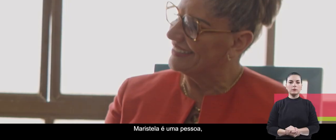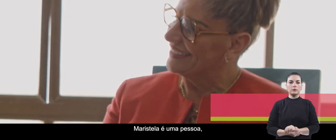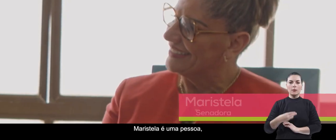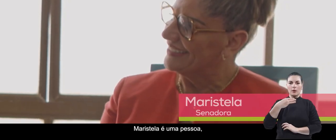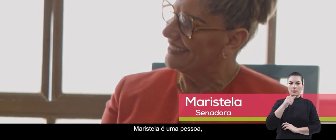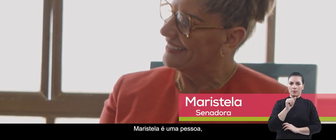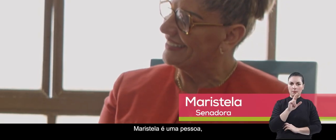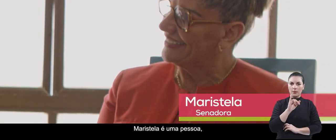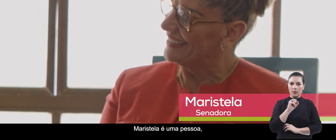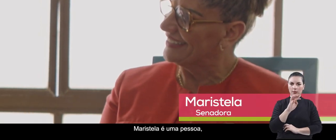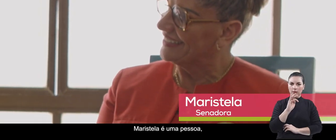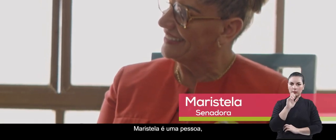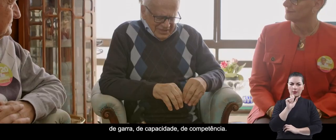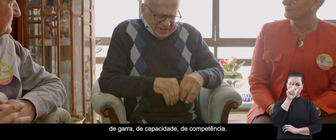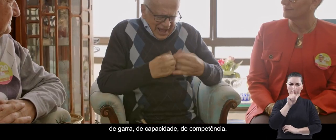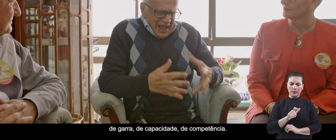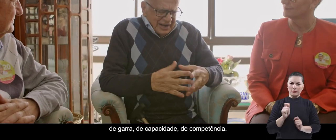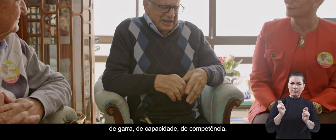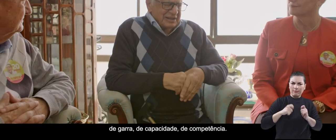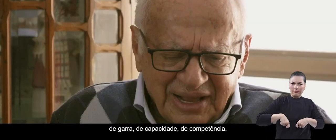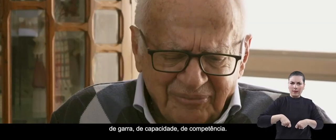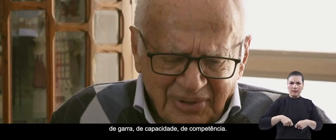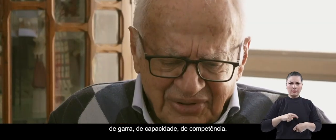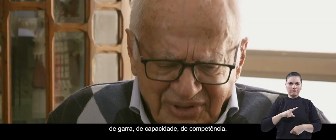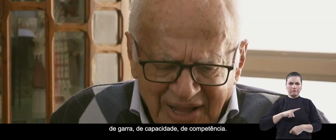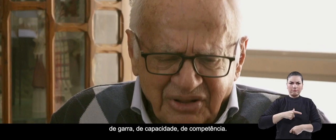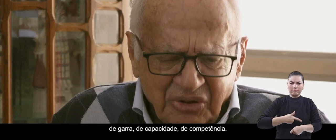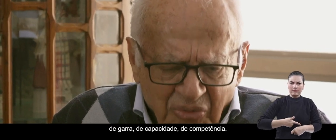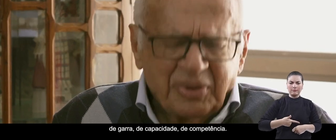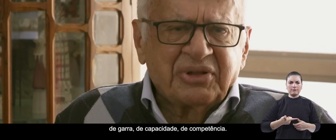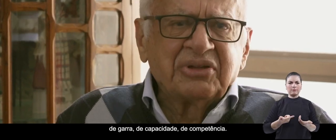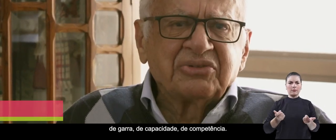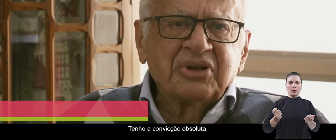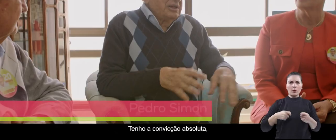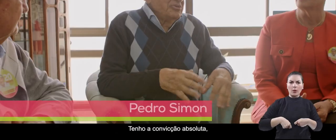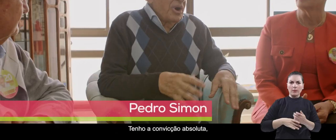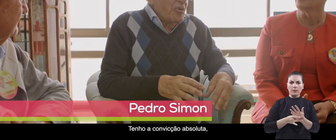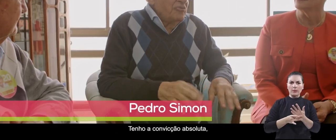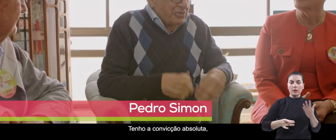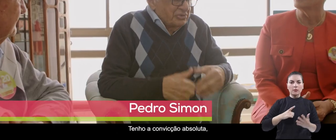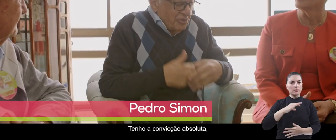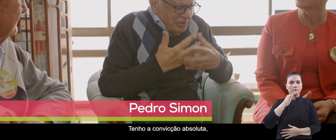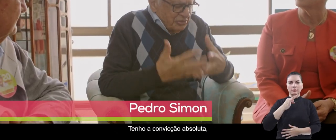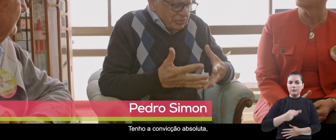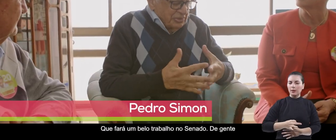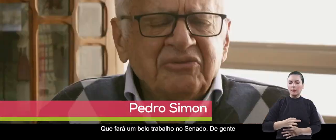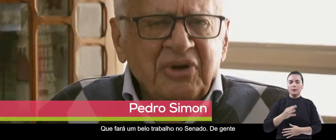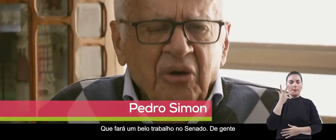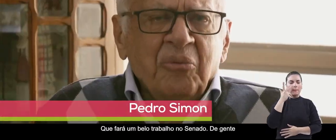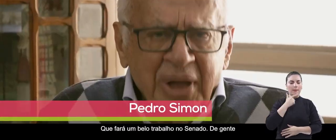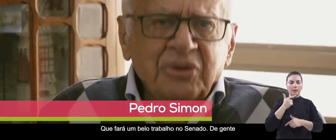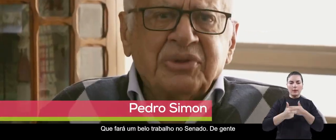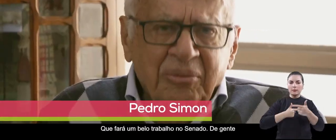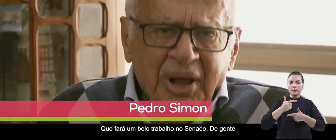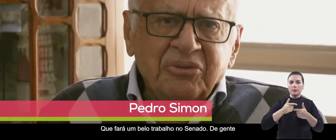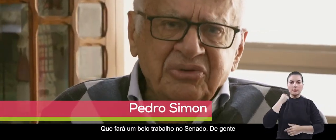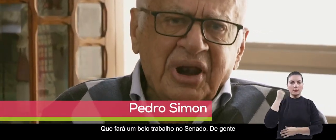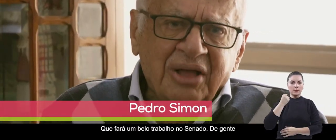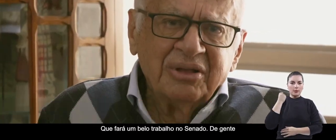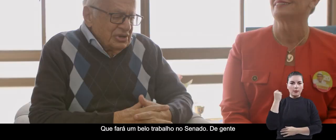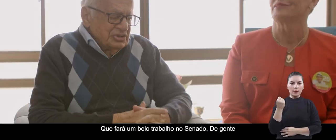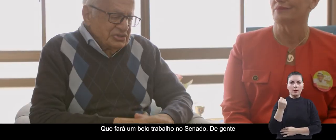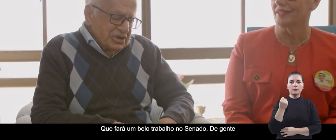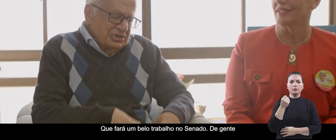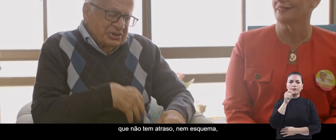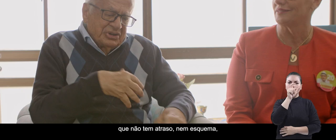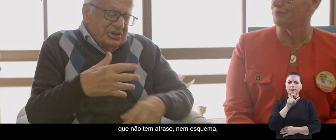A Maristela é uma pessoa de garra, de capacidade, de competência. Tenho a convicção absoluta que fará um belo trabalho no